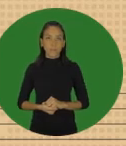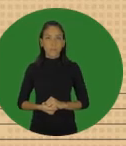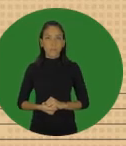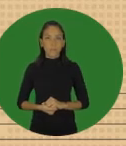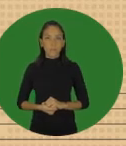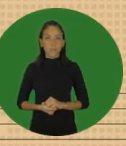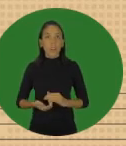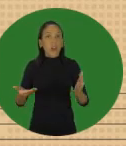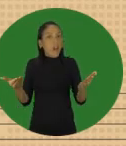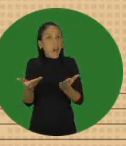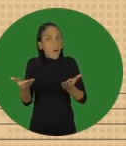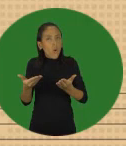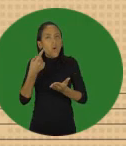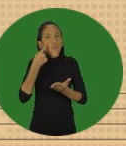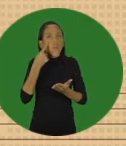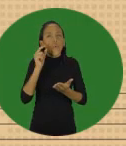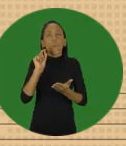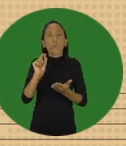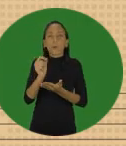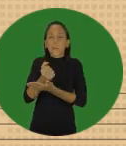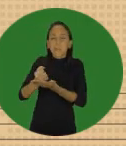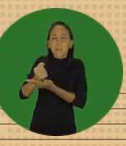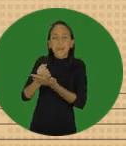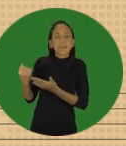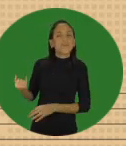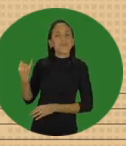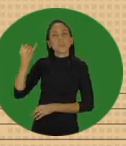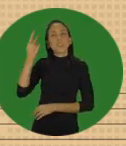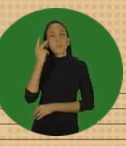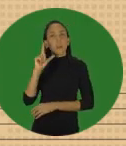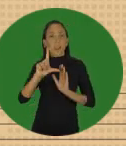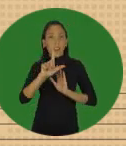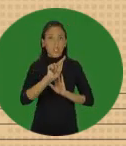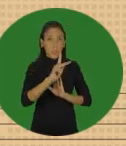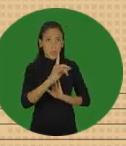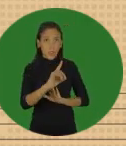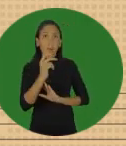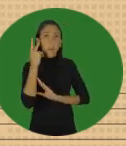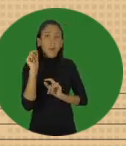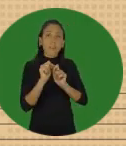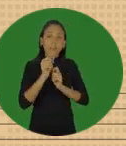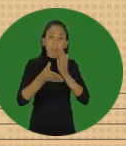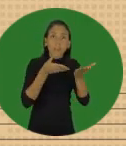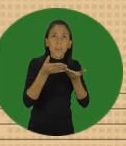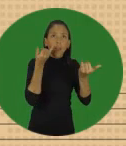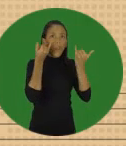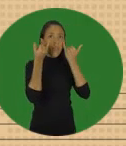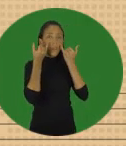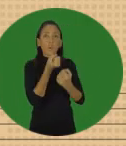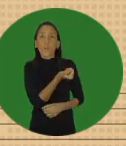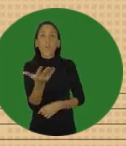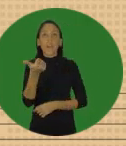Vejamos agora os princípios da LGPD para o tratamento correto de dados pessoais, que são 10 no